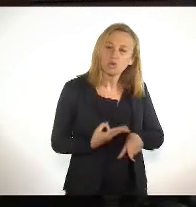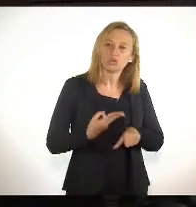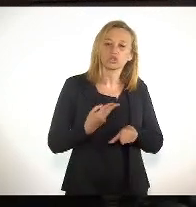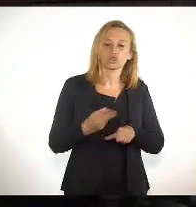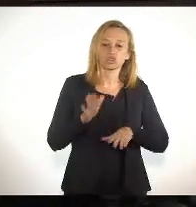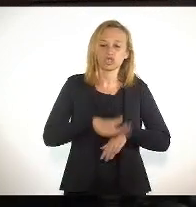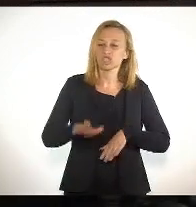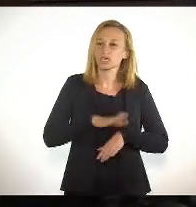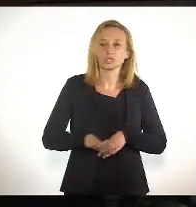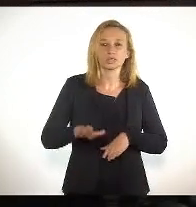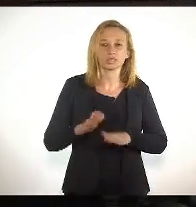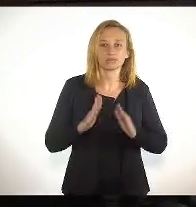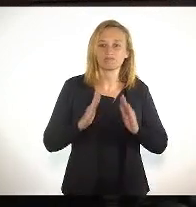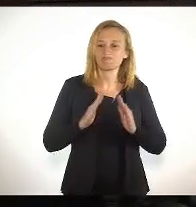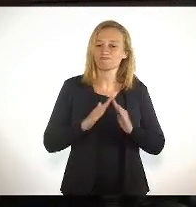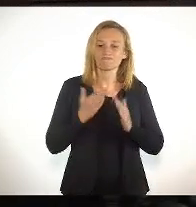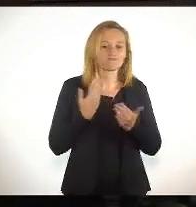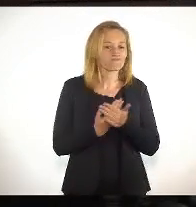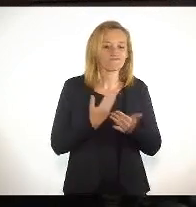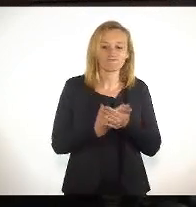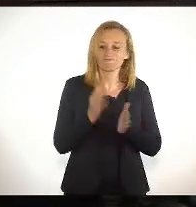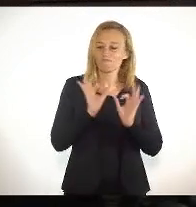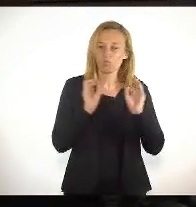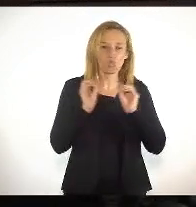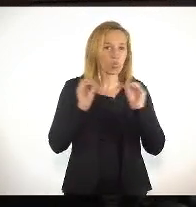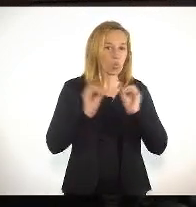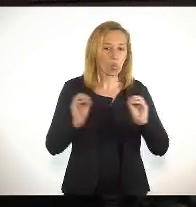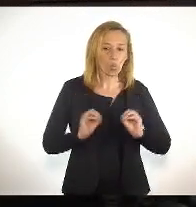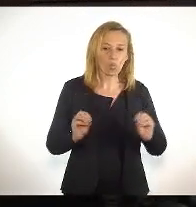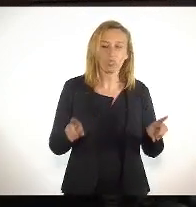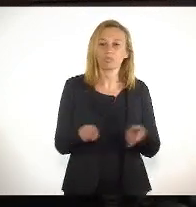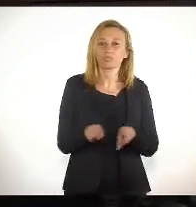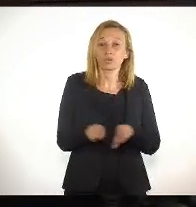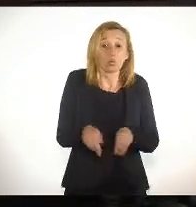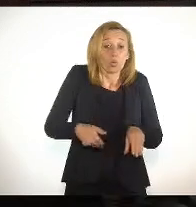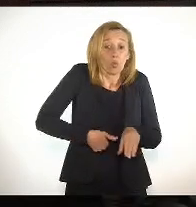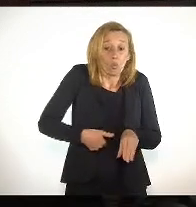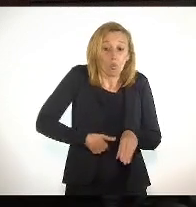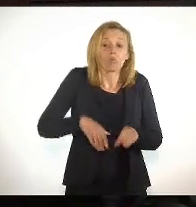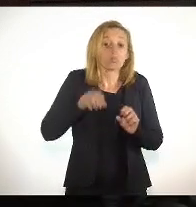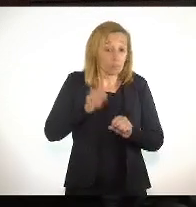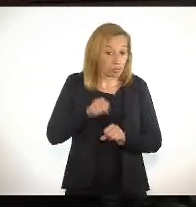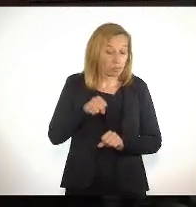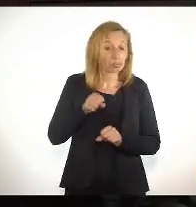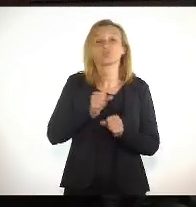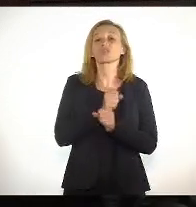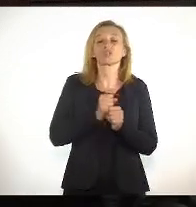estudar e, com isso, sem a merenda. Estamos em um ano onde